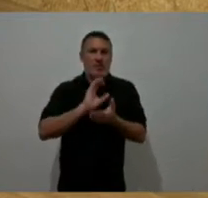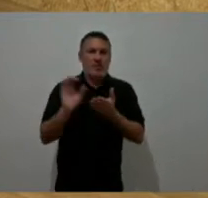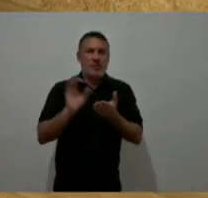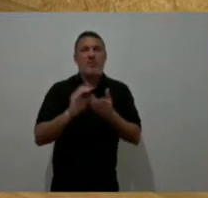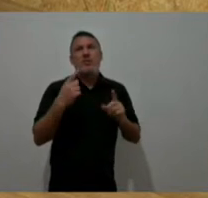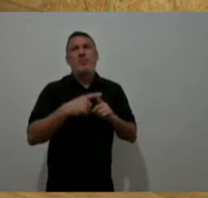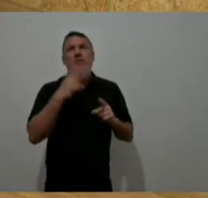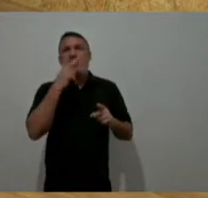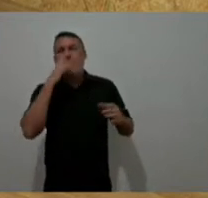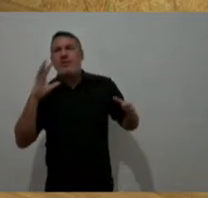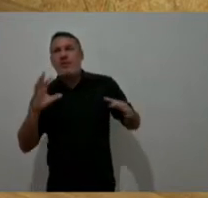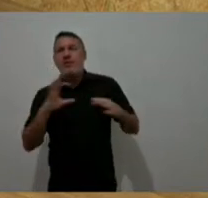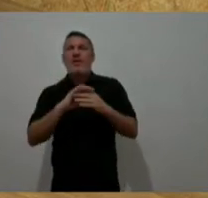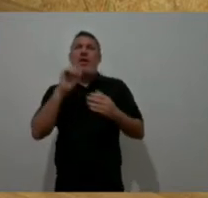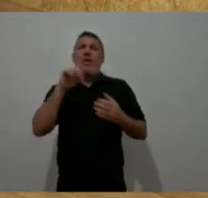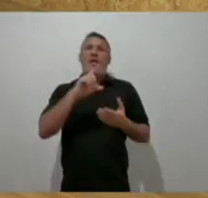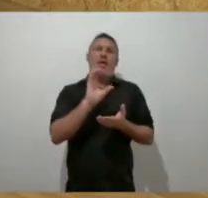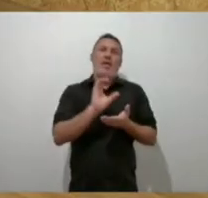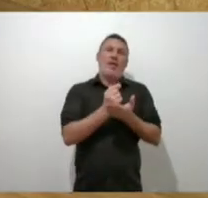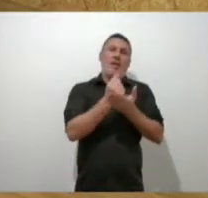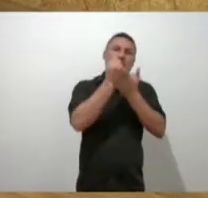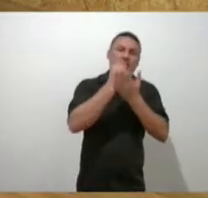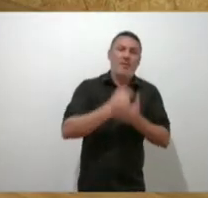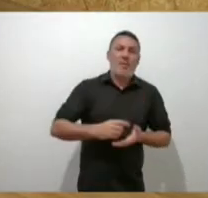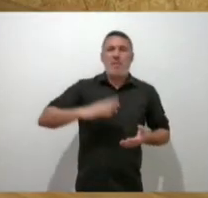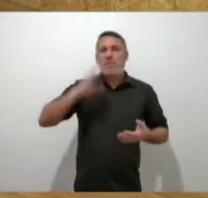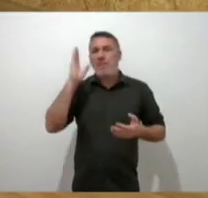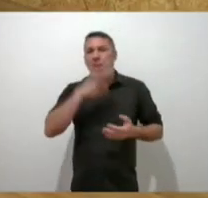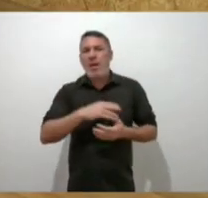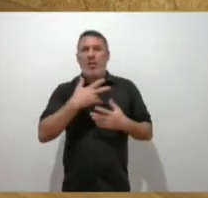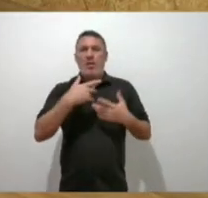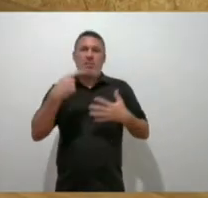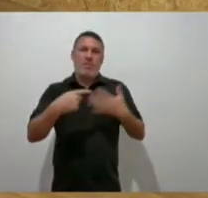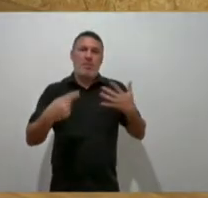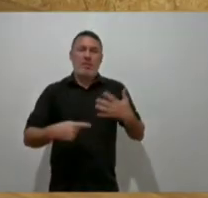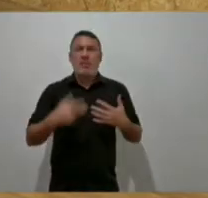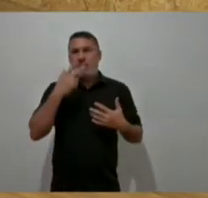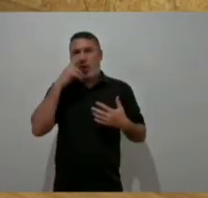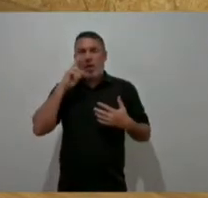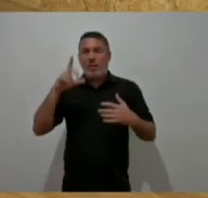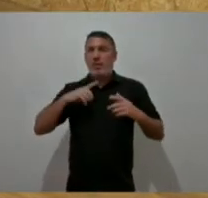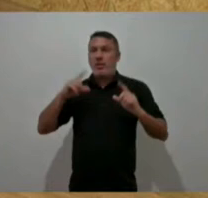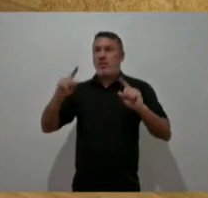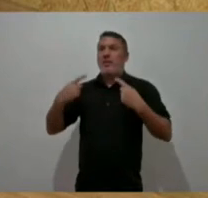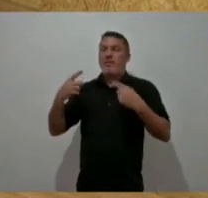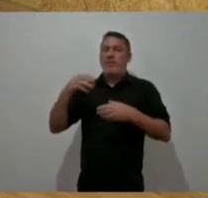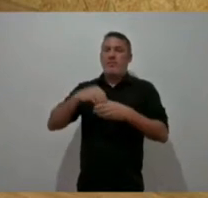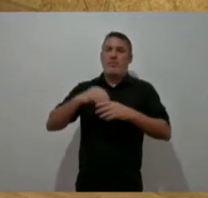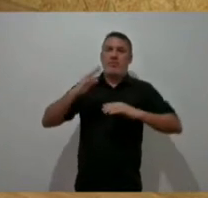mal, que não sei o quê, etc. Você vê ainda o tamanho do desafio que a gente tem. Né? Mas já